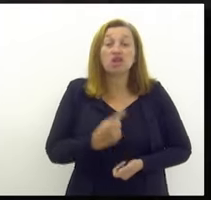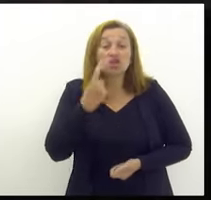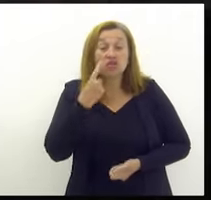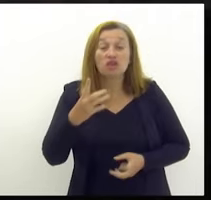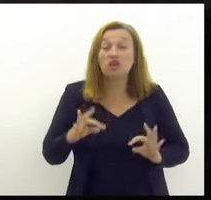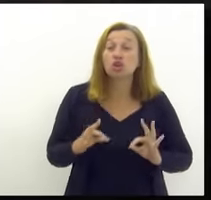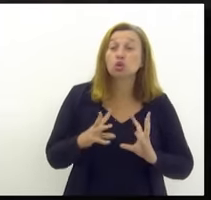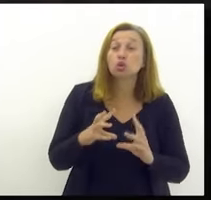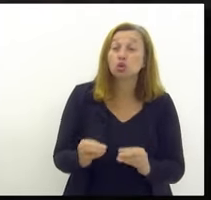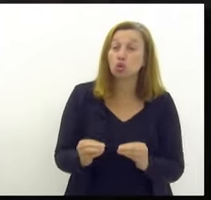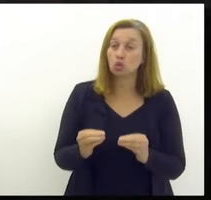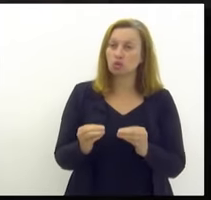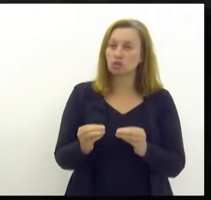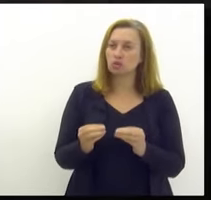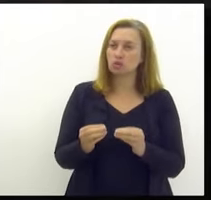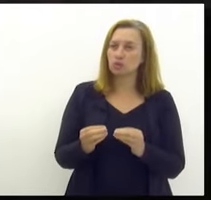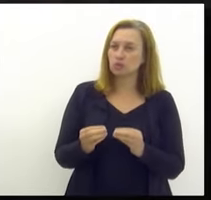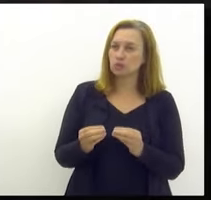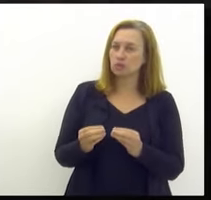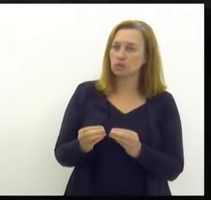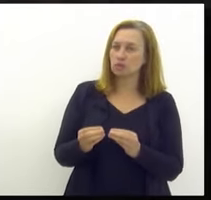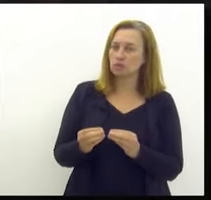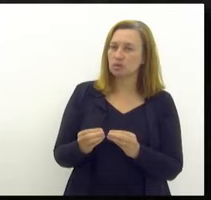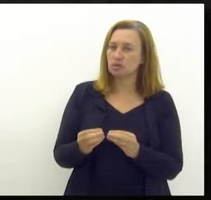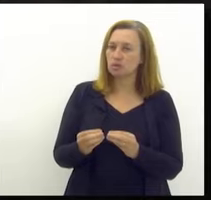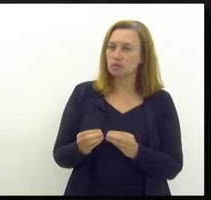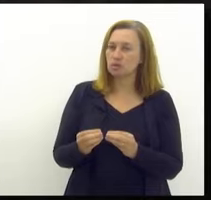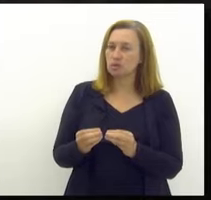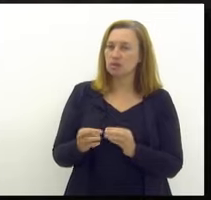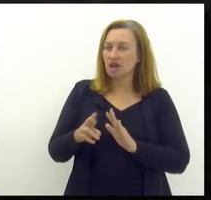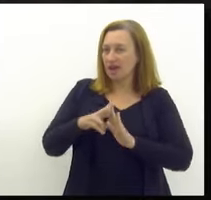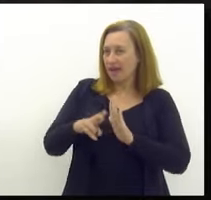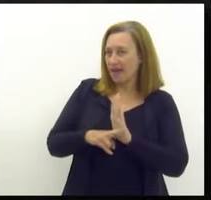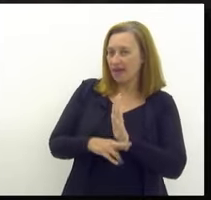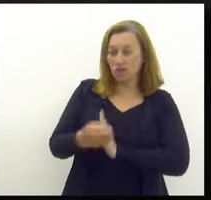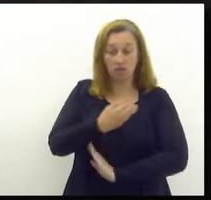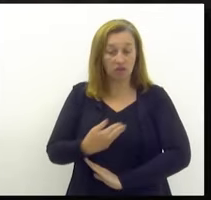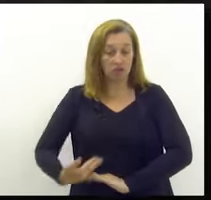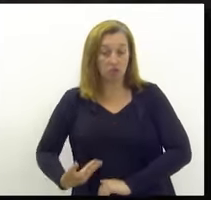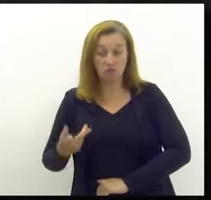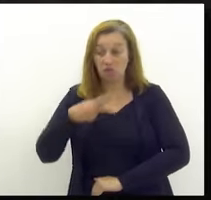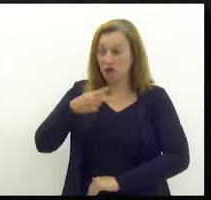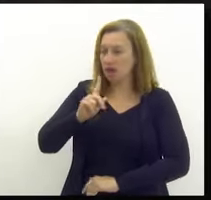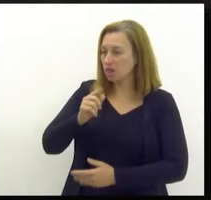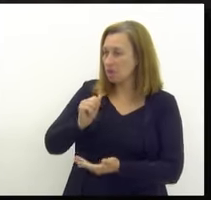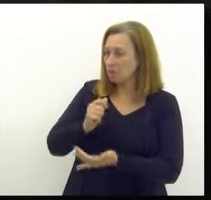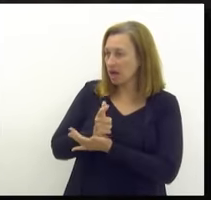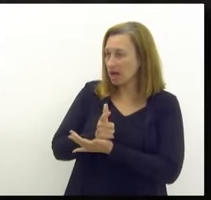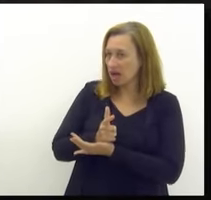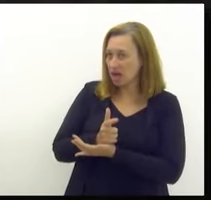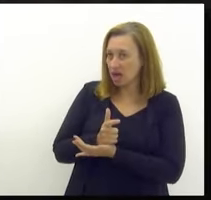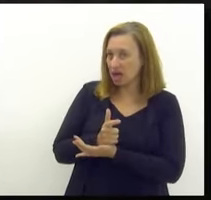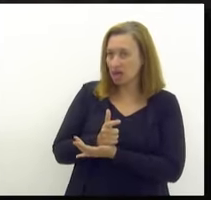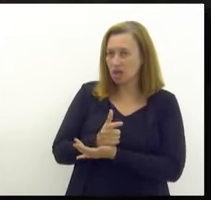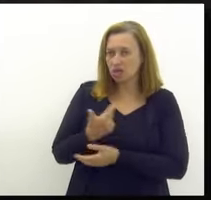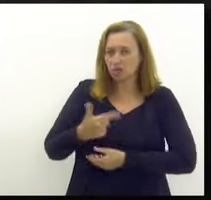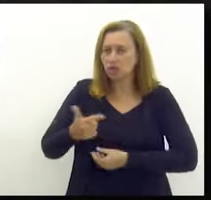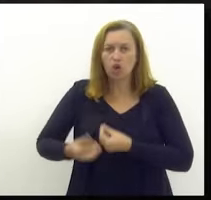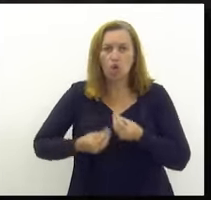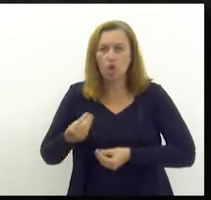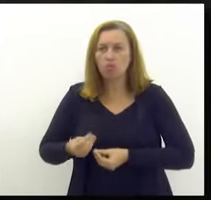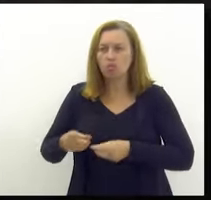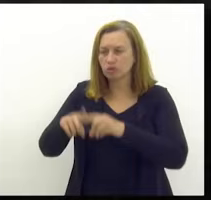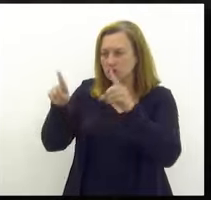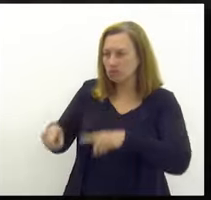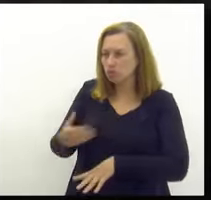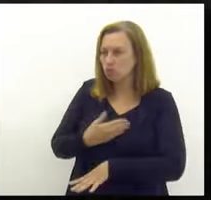todas as ameaças que o governador inclusive diz que não vai pagar servidor público mas foi essa